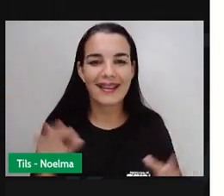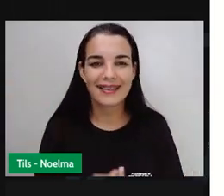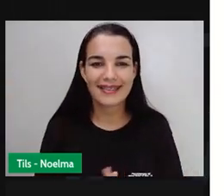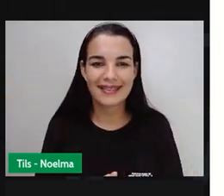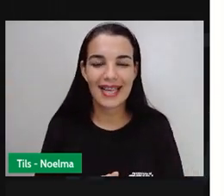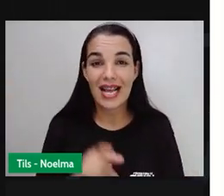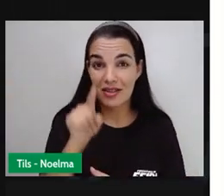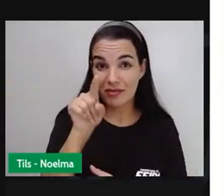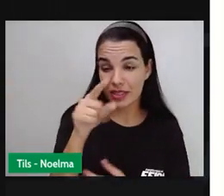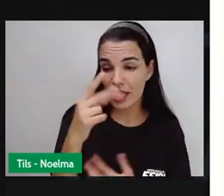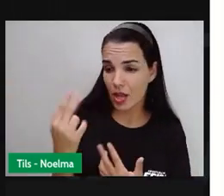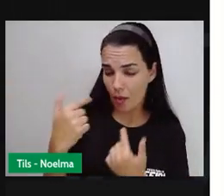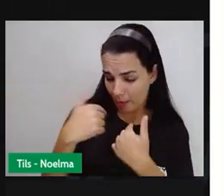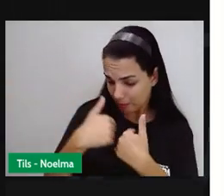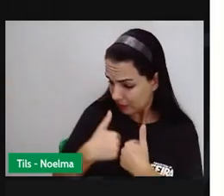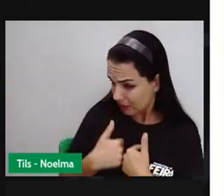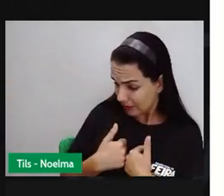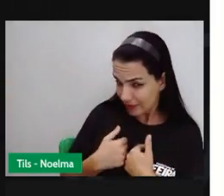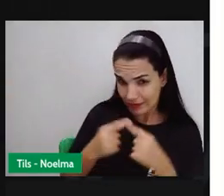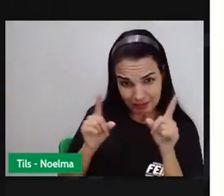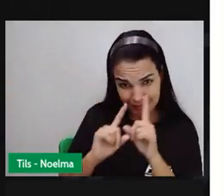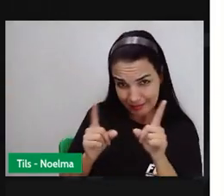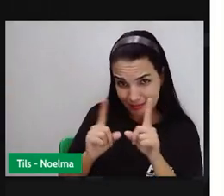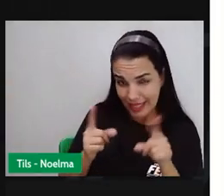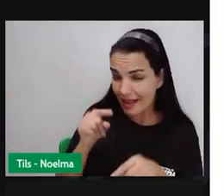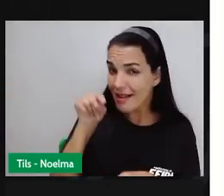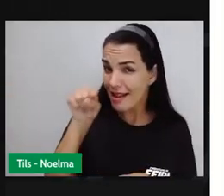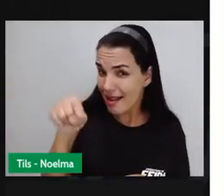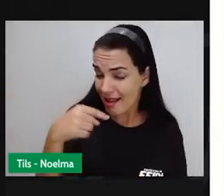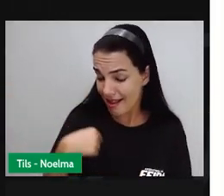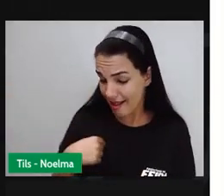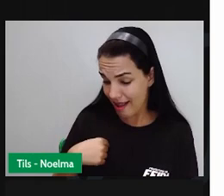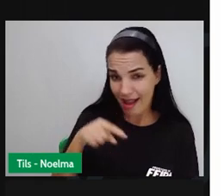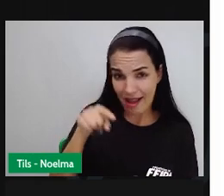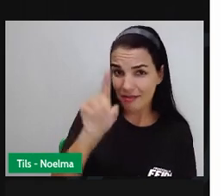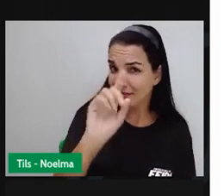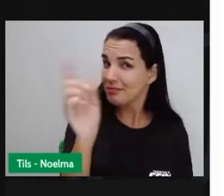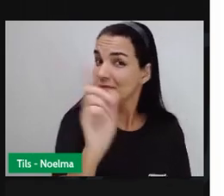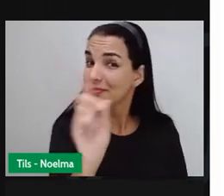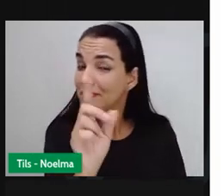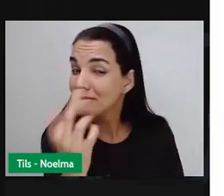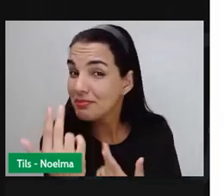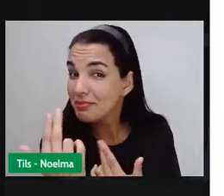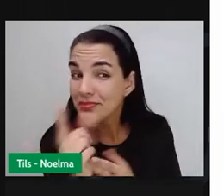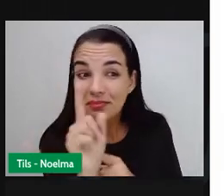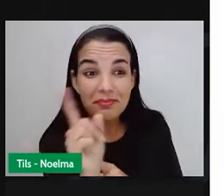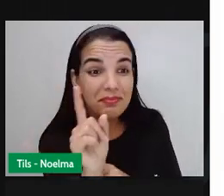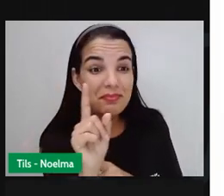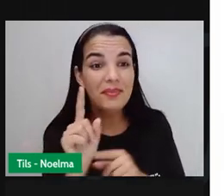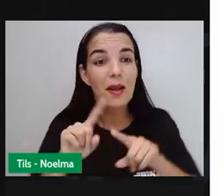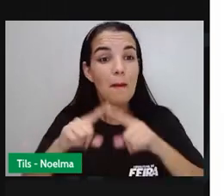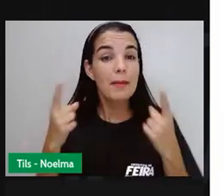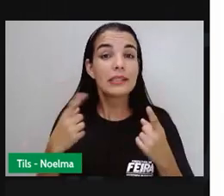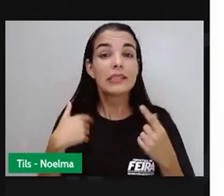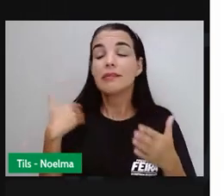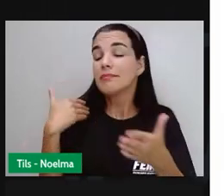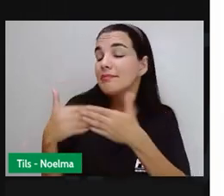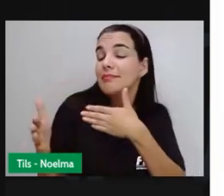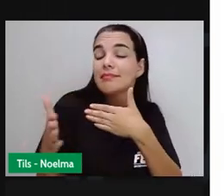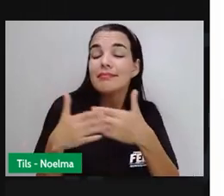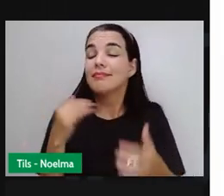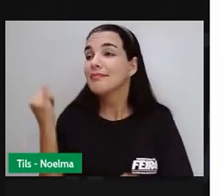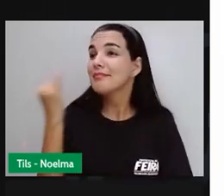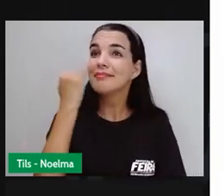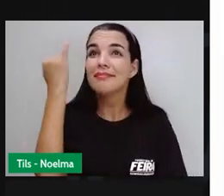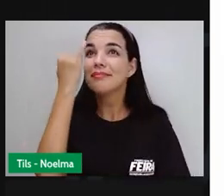Você não é igual a mim, eu não sou igual a você, mas nada disso